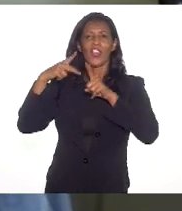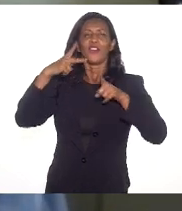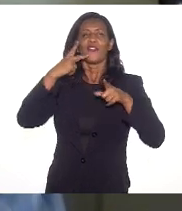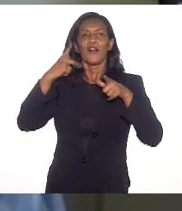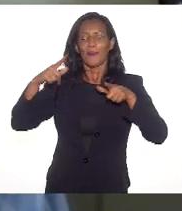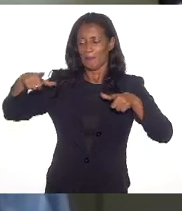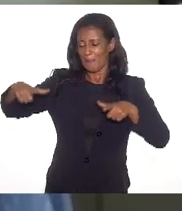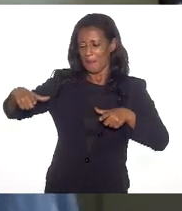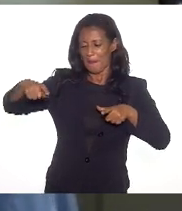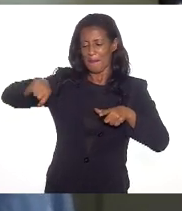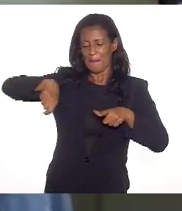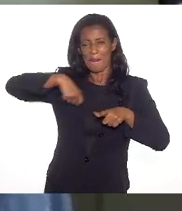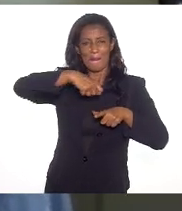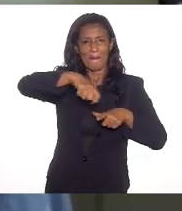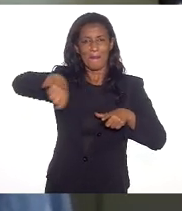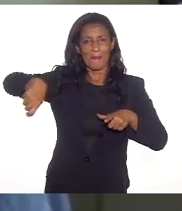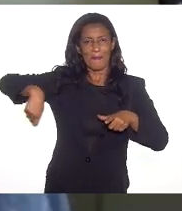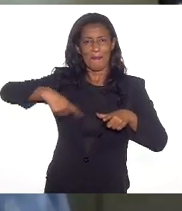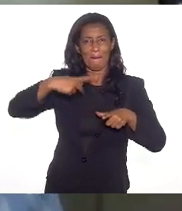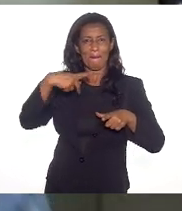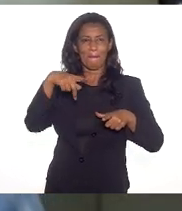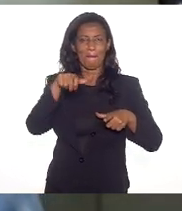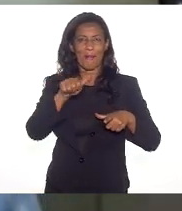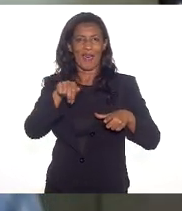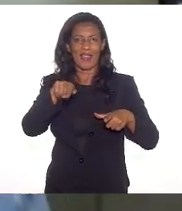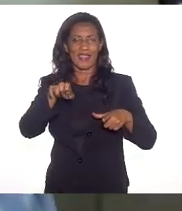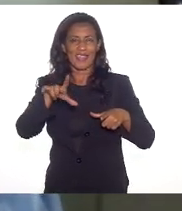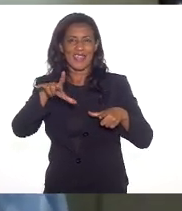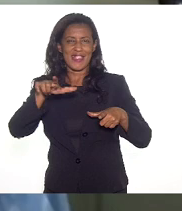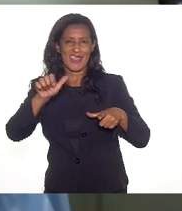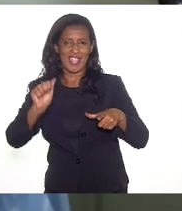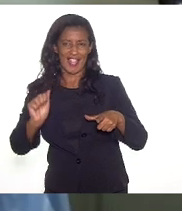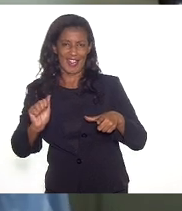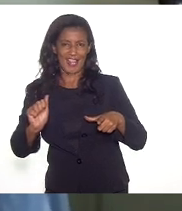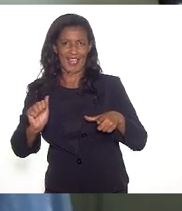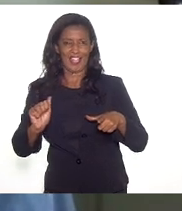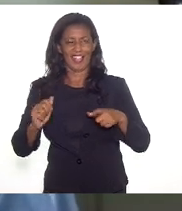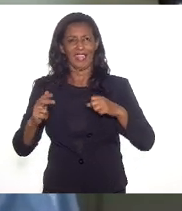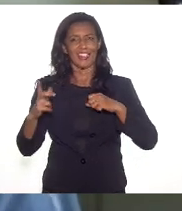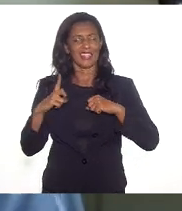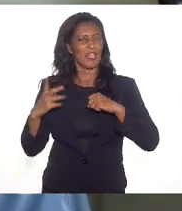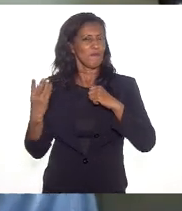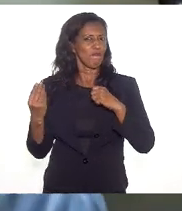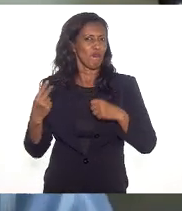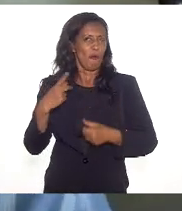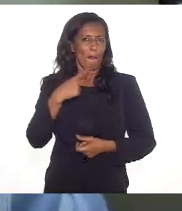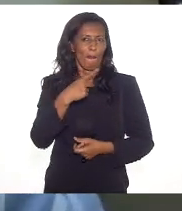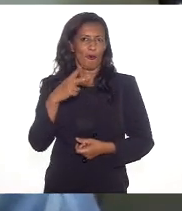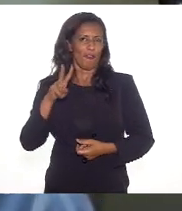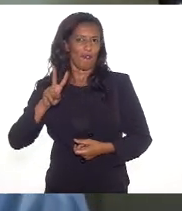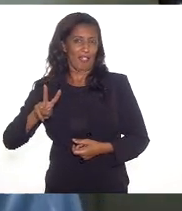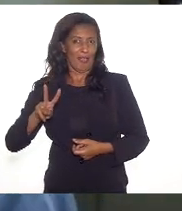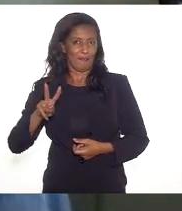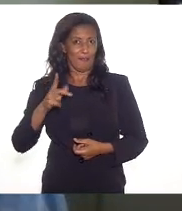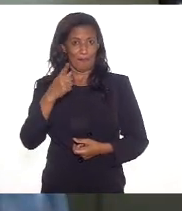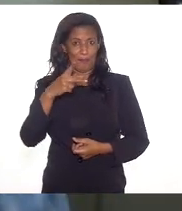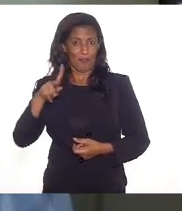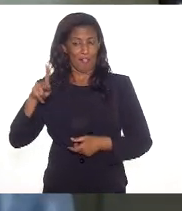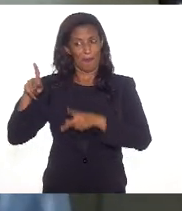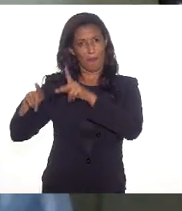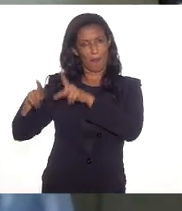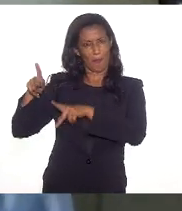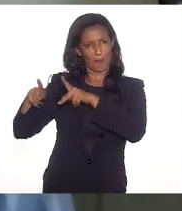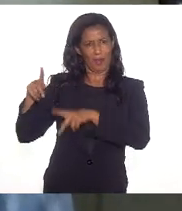o utensílio que tenha maior volume de provérbios populares. Diz o provérbio popular,